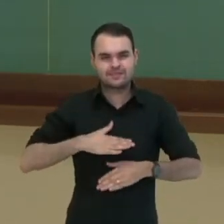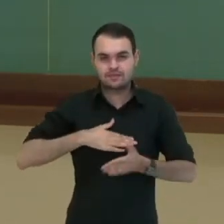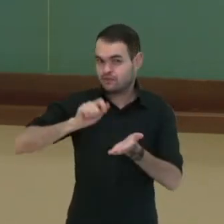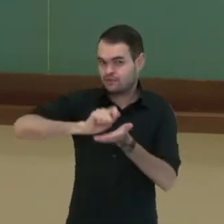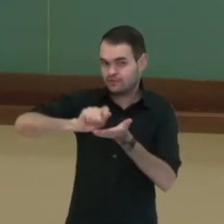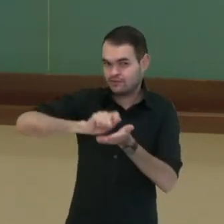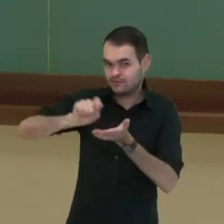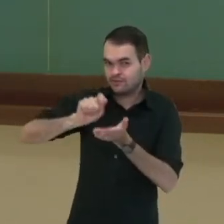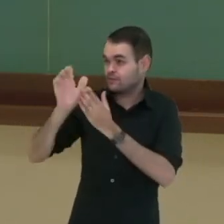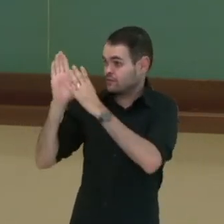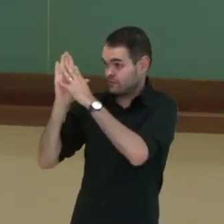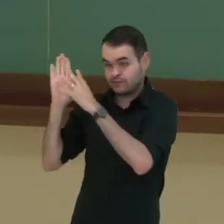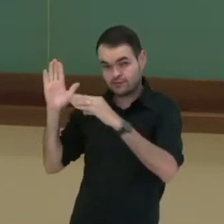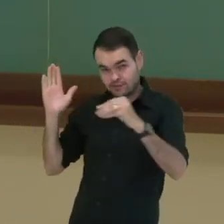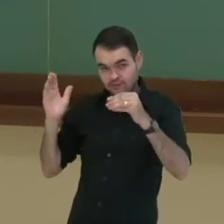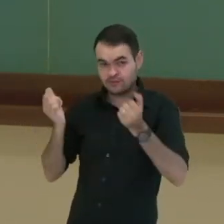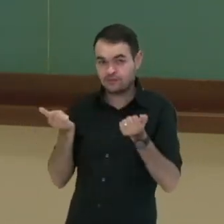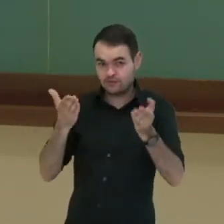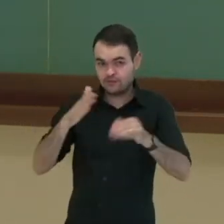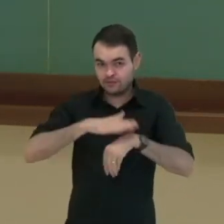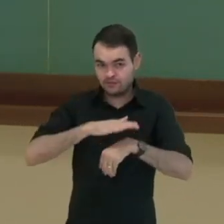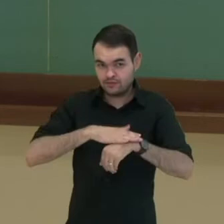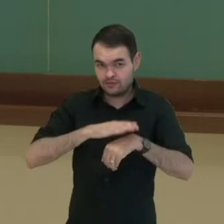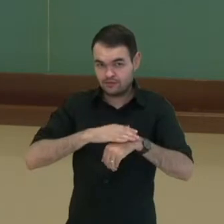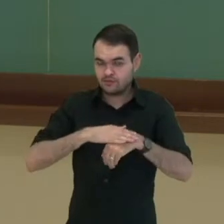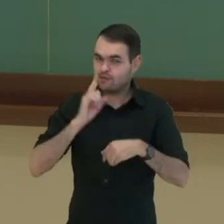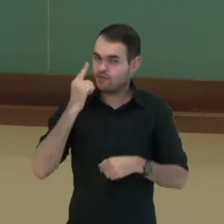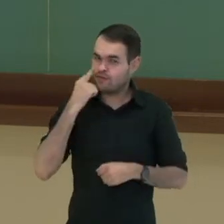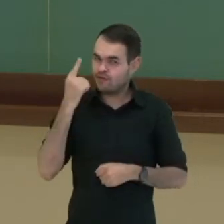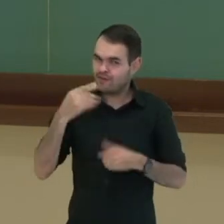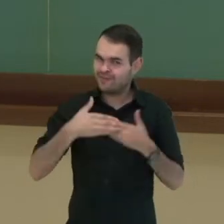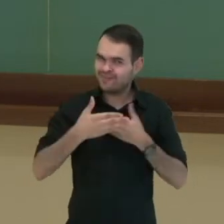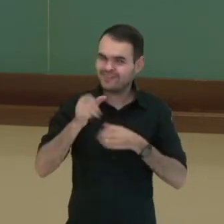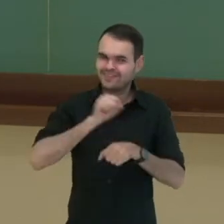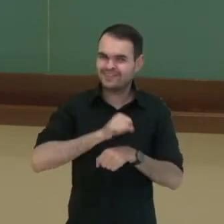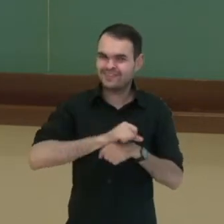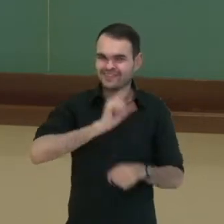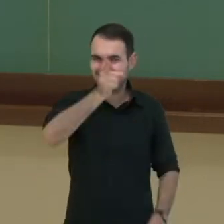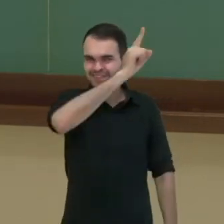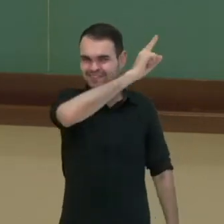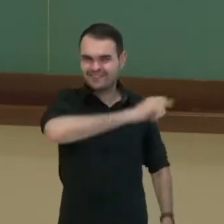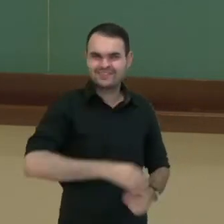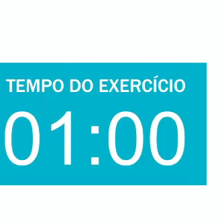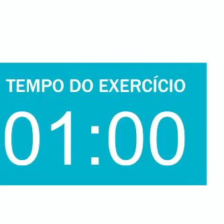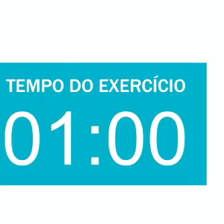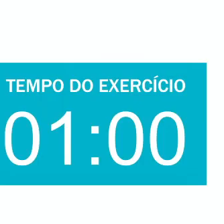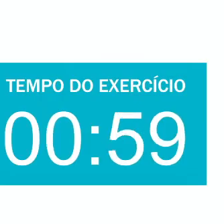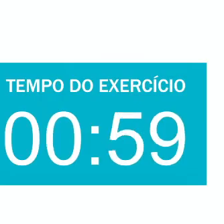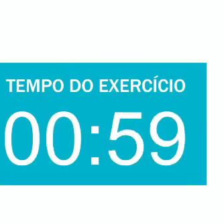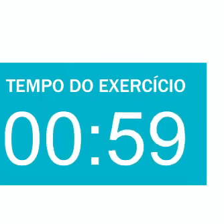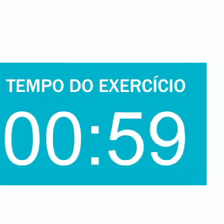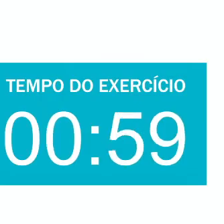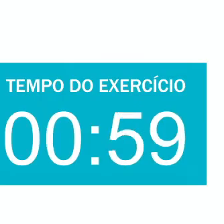Anota aí no teu caderno essa atividade, eu vou deixar você responder, mas ó, tô te esperando, viu? Até daqui a pouco.